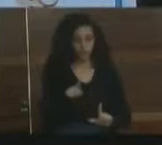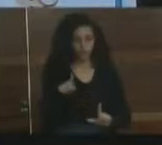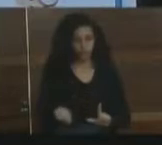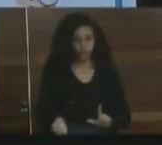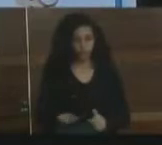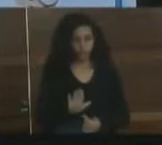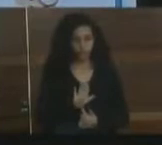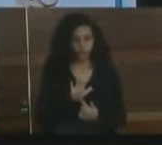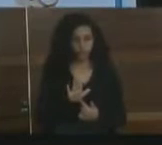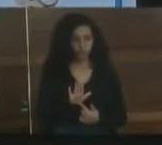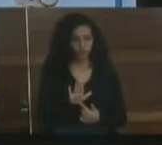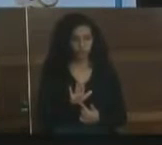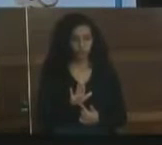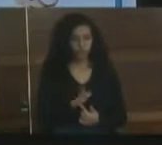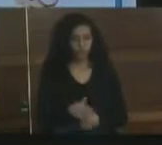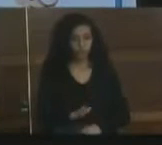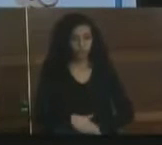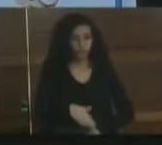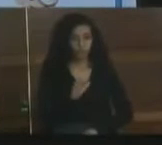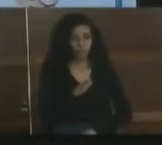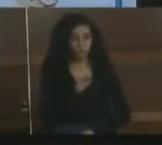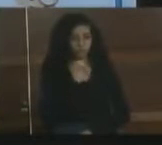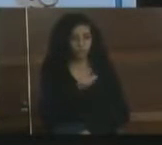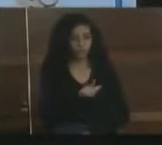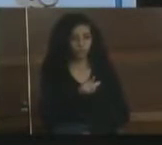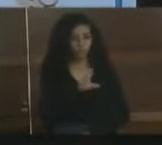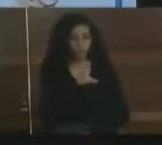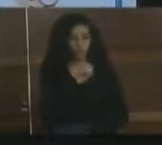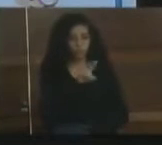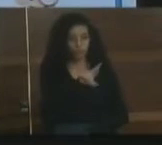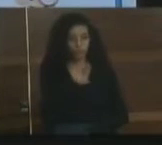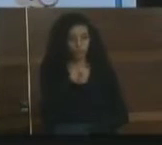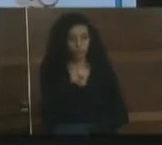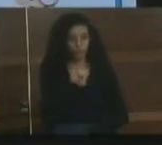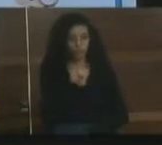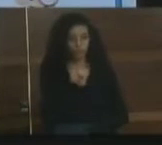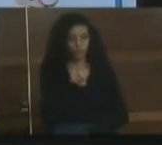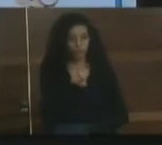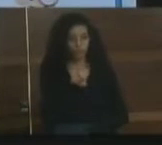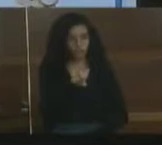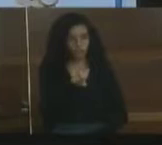demonstra aonde amola receita são as receitas correntes